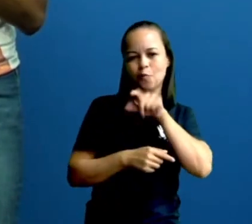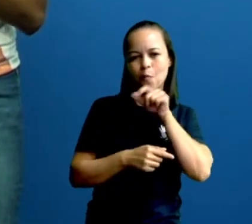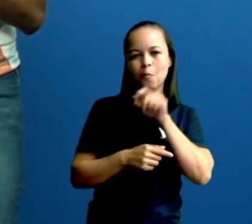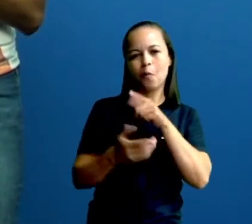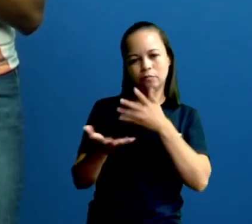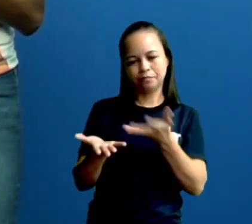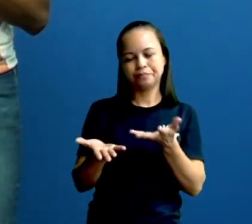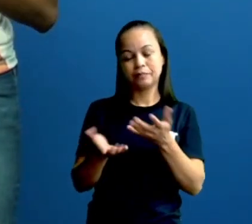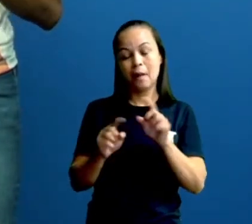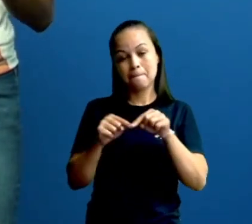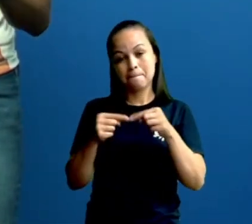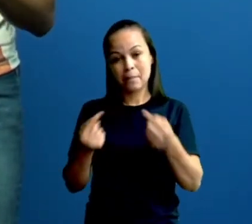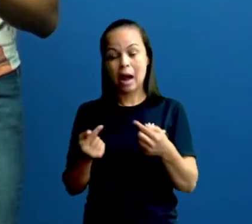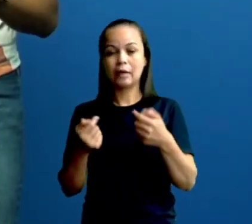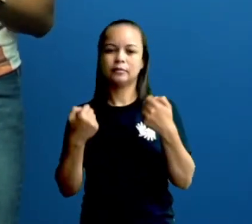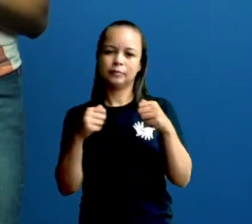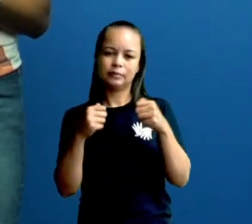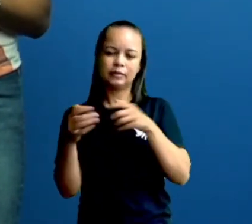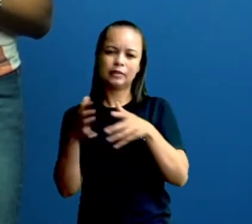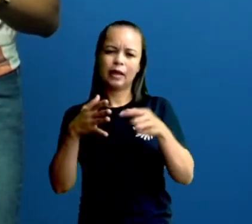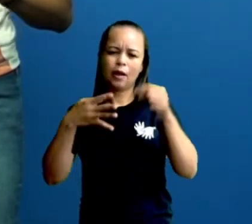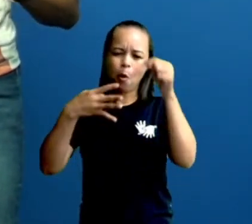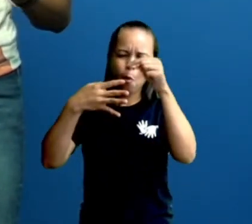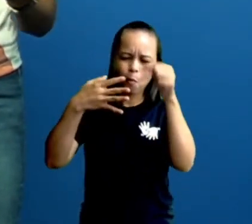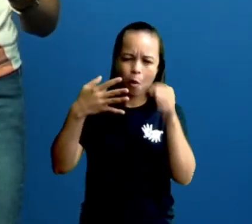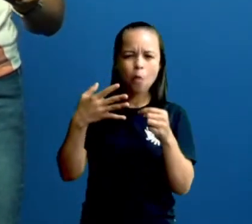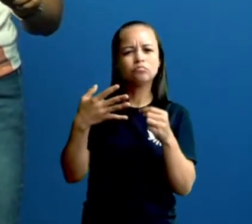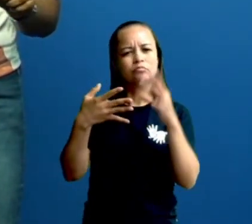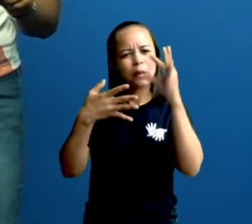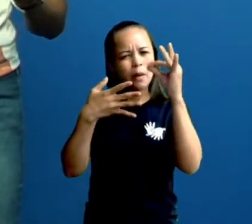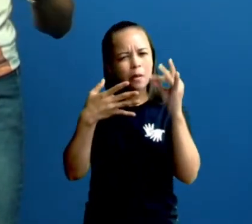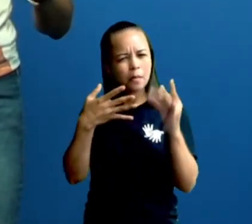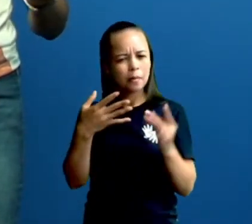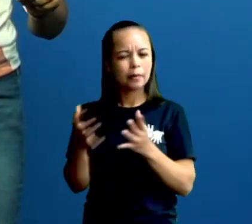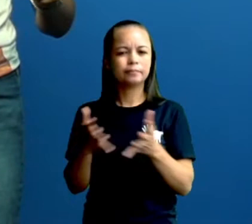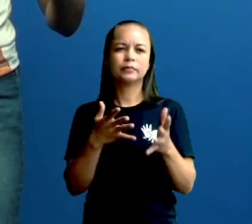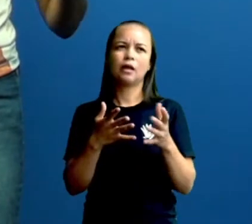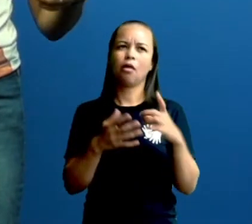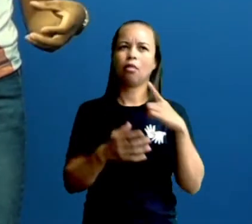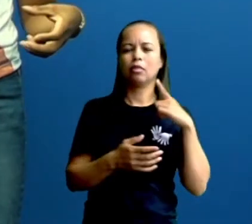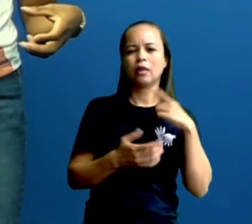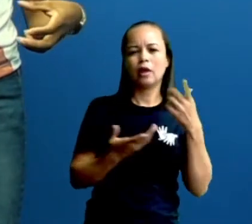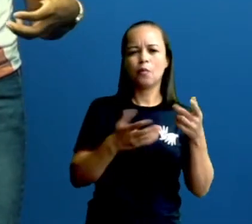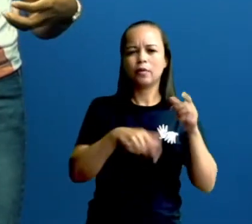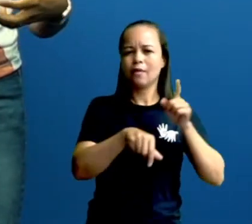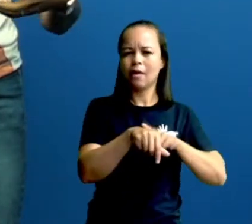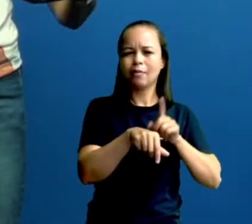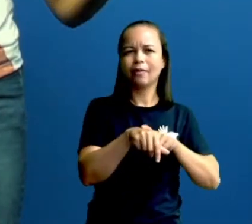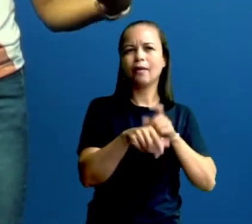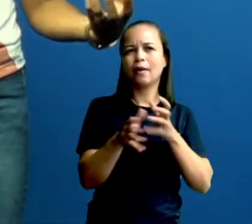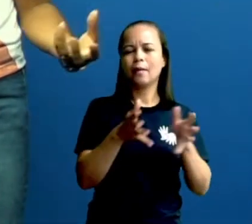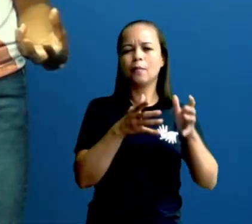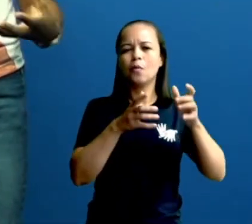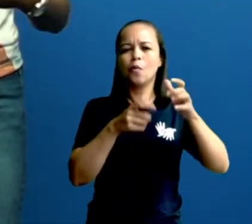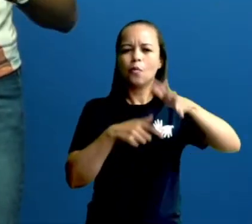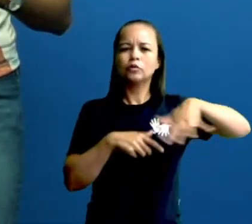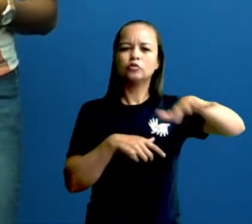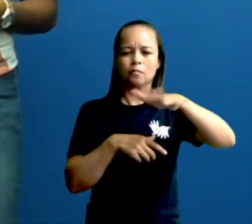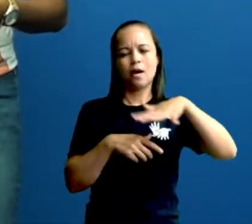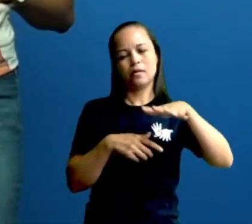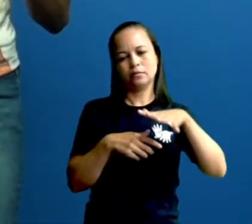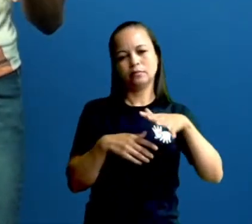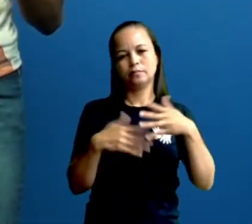aí cada uma vai ter o seu ponto específico. Há uma em que vai ficar num tempo, tá? E num espaço,